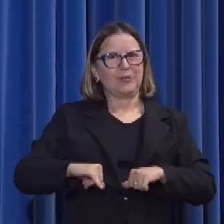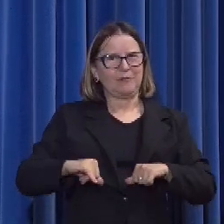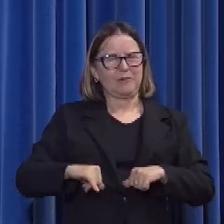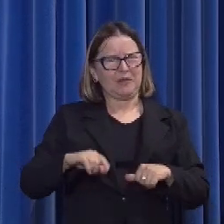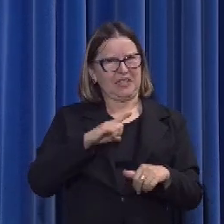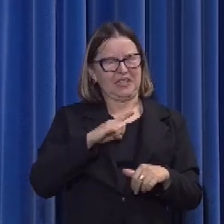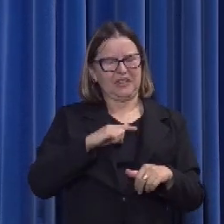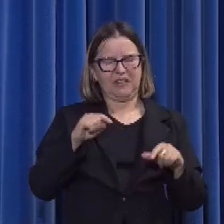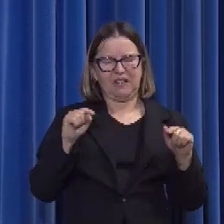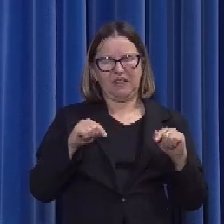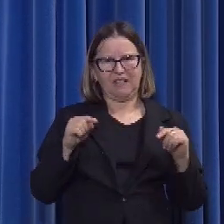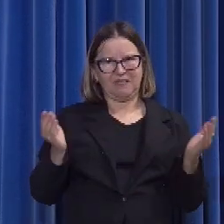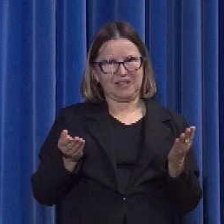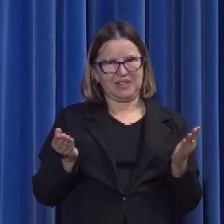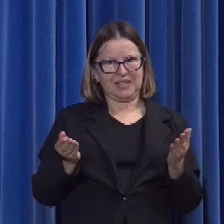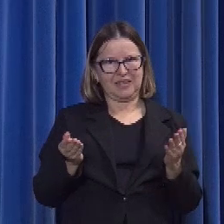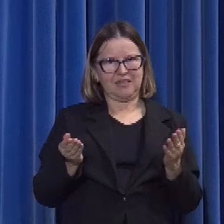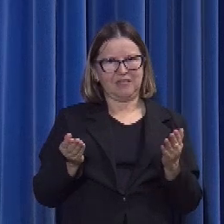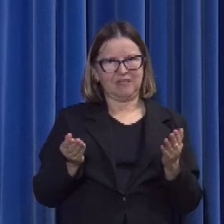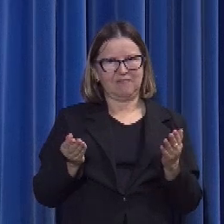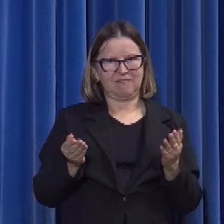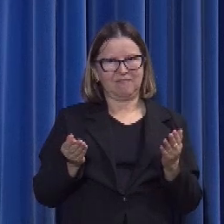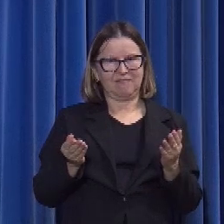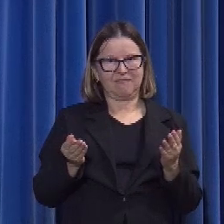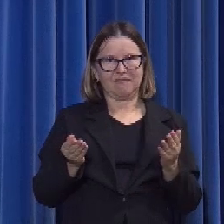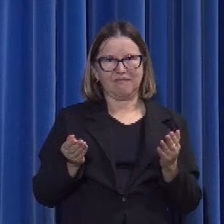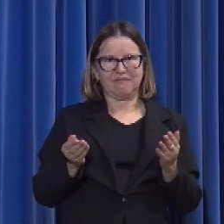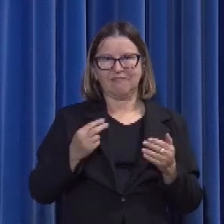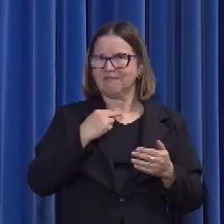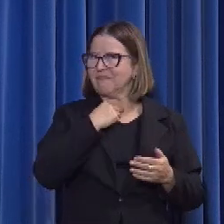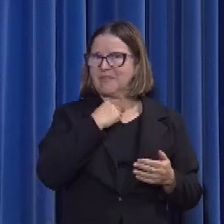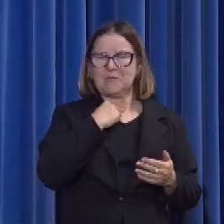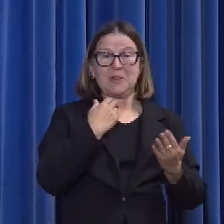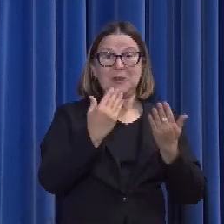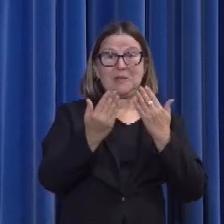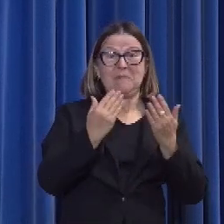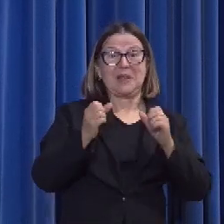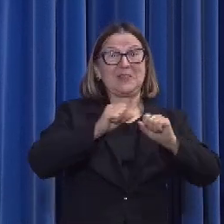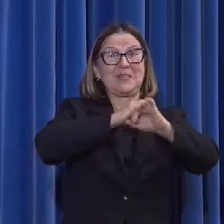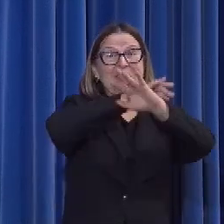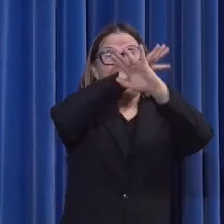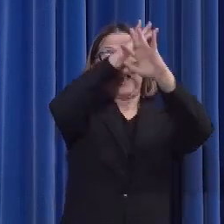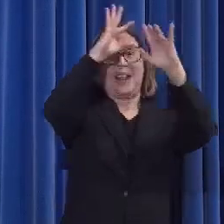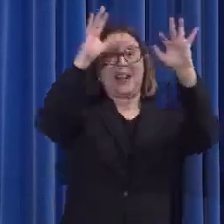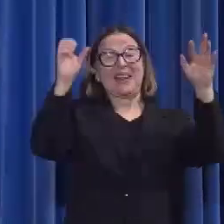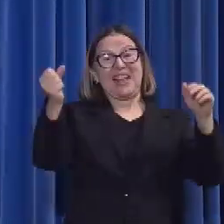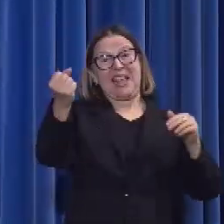ser comparados com a glória a ser revelada em nós. Meus irmãos, as